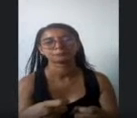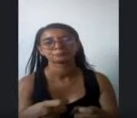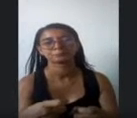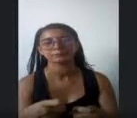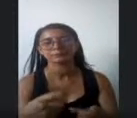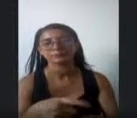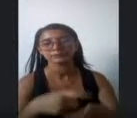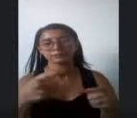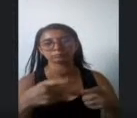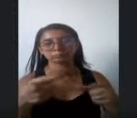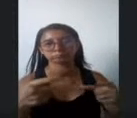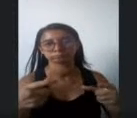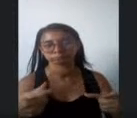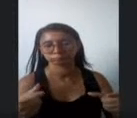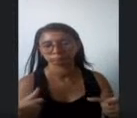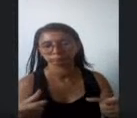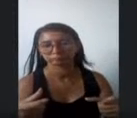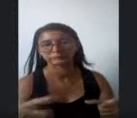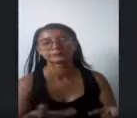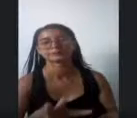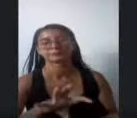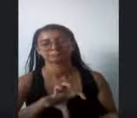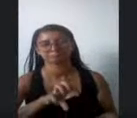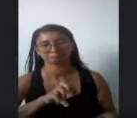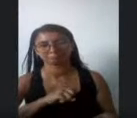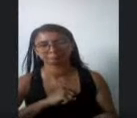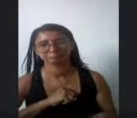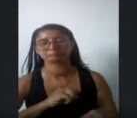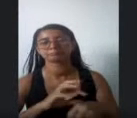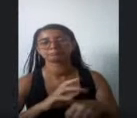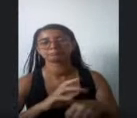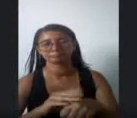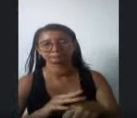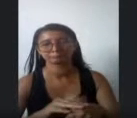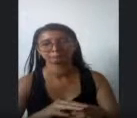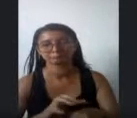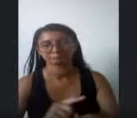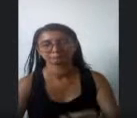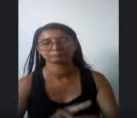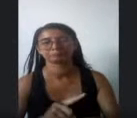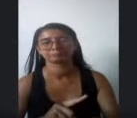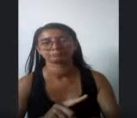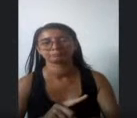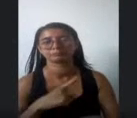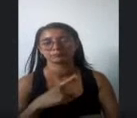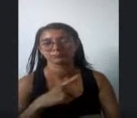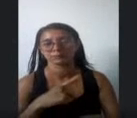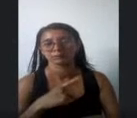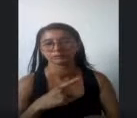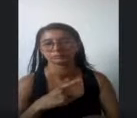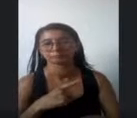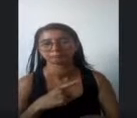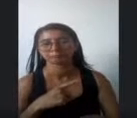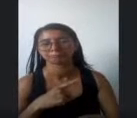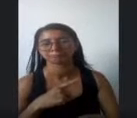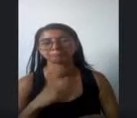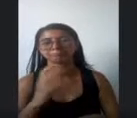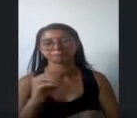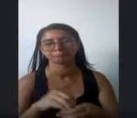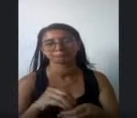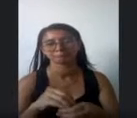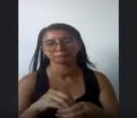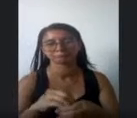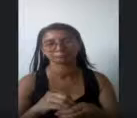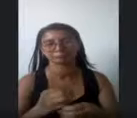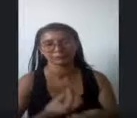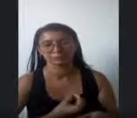o risco de contrair sífilis. Nós sabemos que histórico de IST aumenta em 18